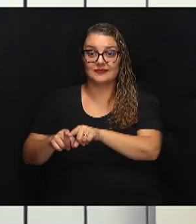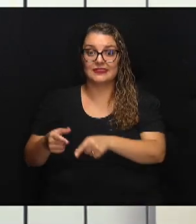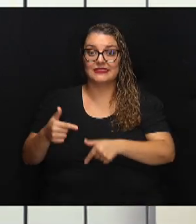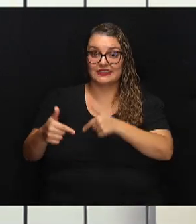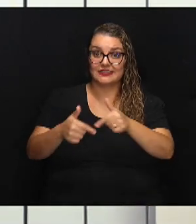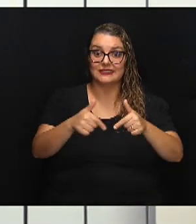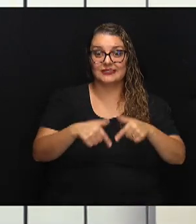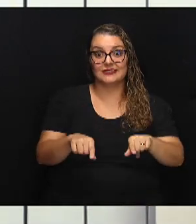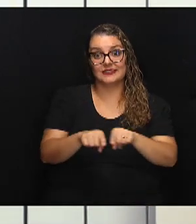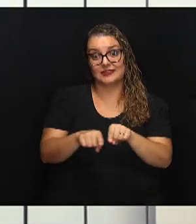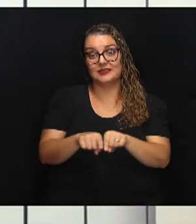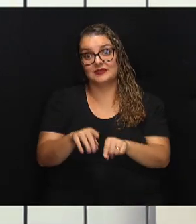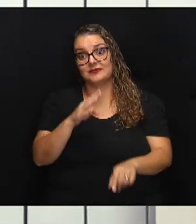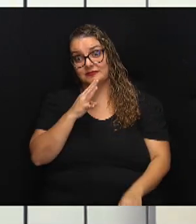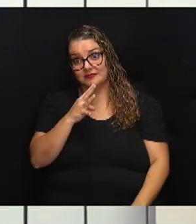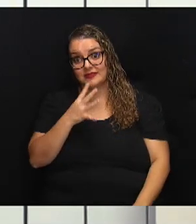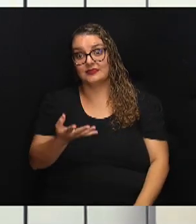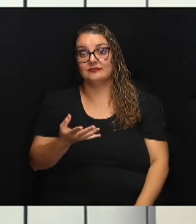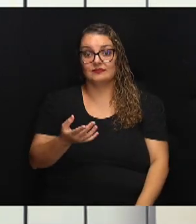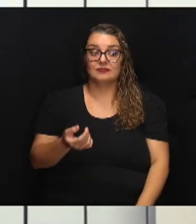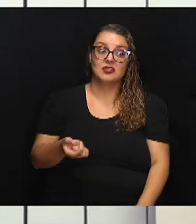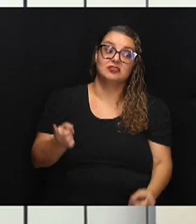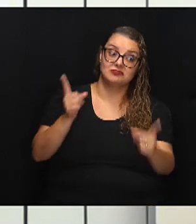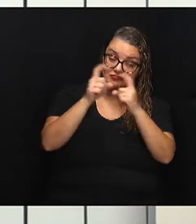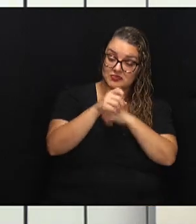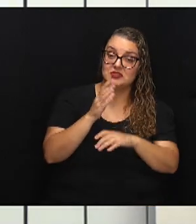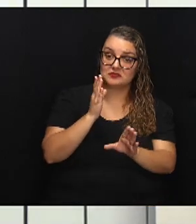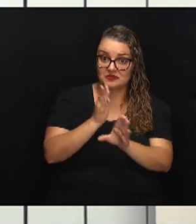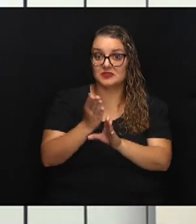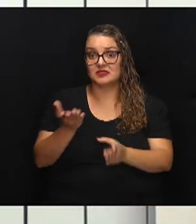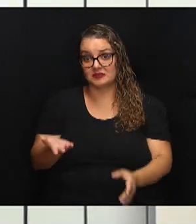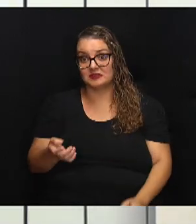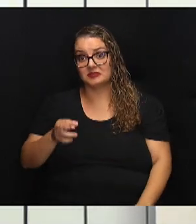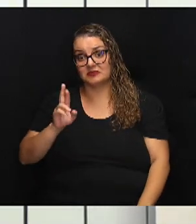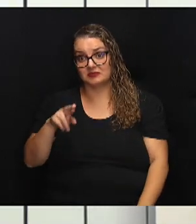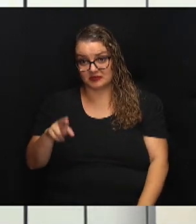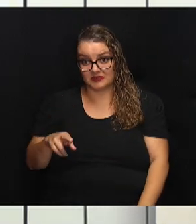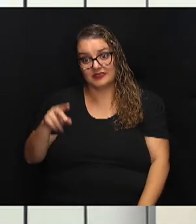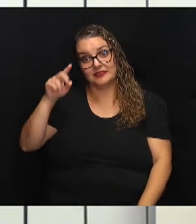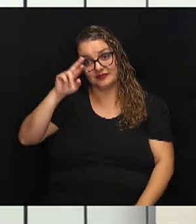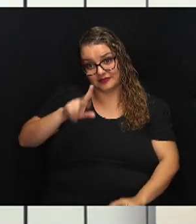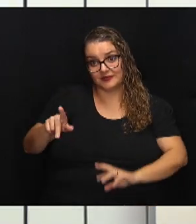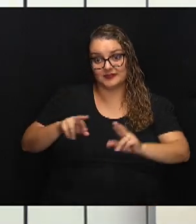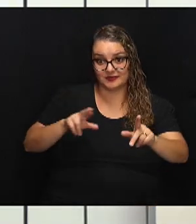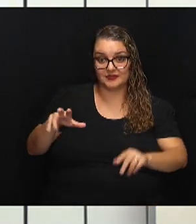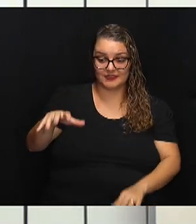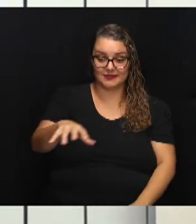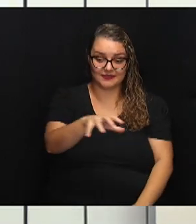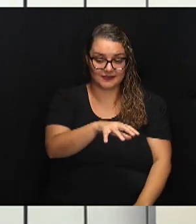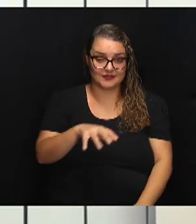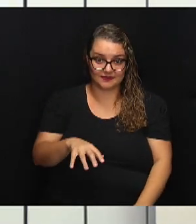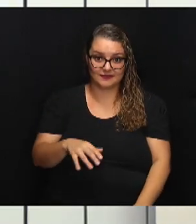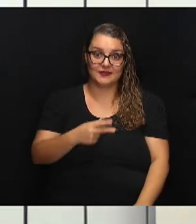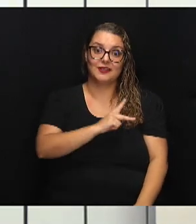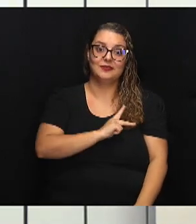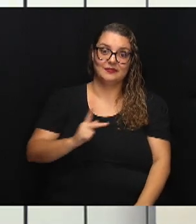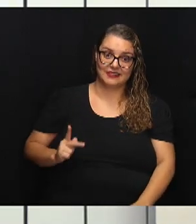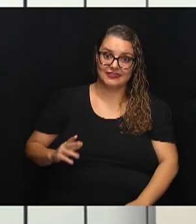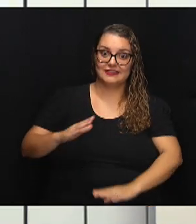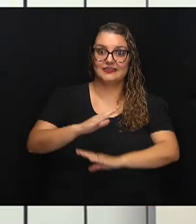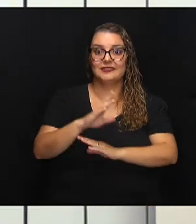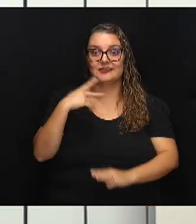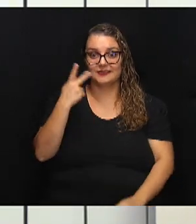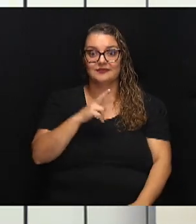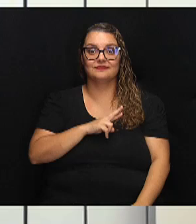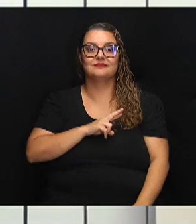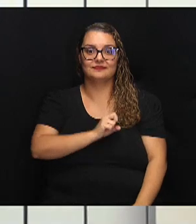mesmo de conhecer aqueles que raramente se encontram por conta dos diferentes setores. O presidente da Câmara, vereador